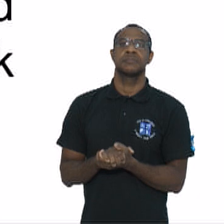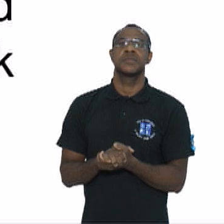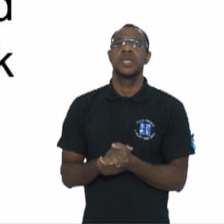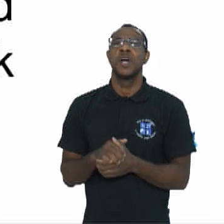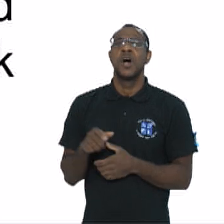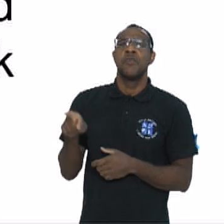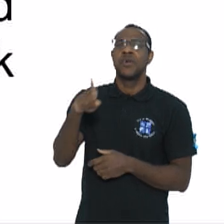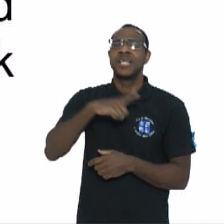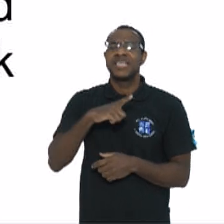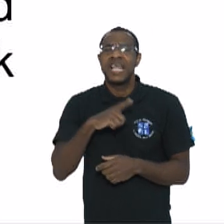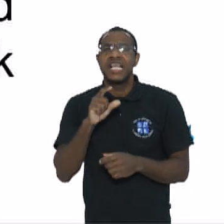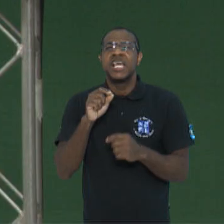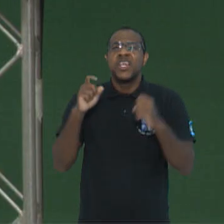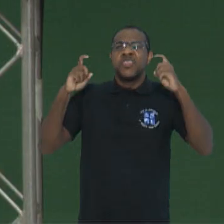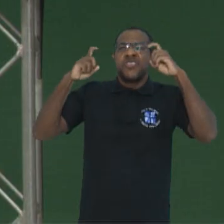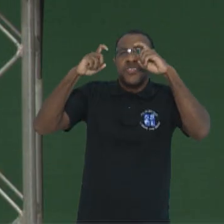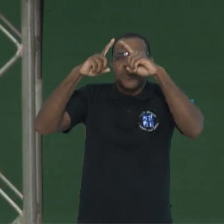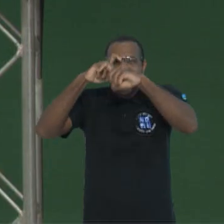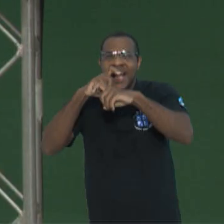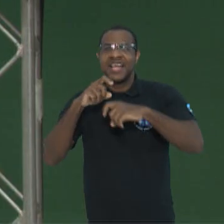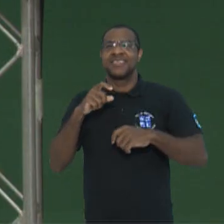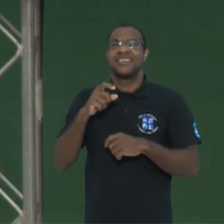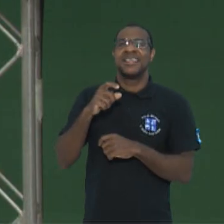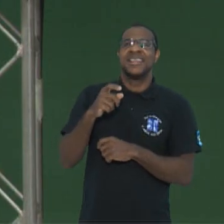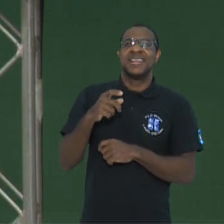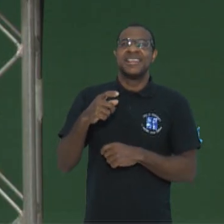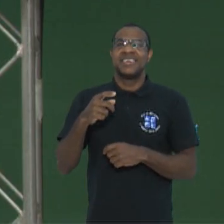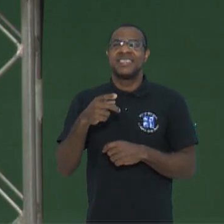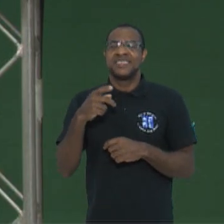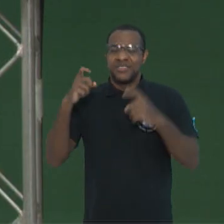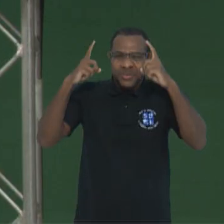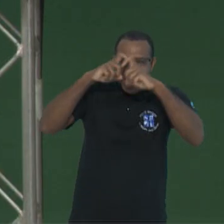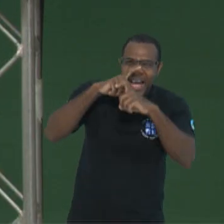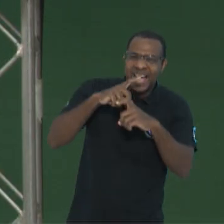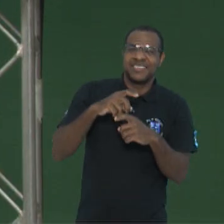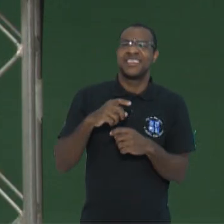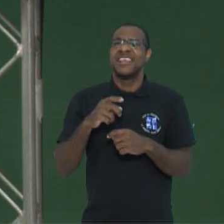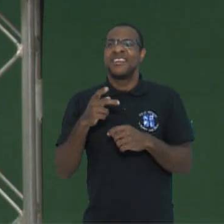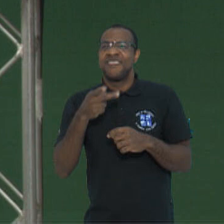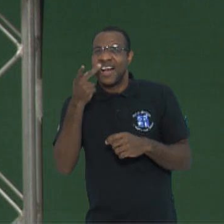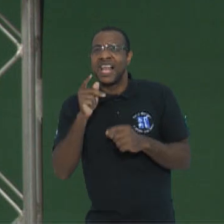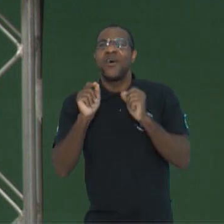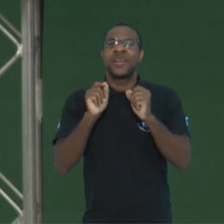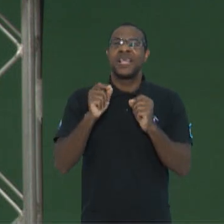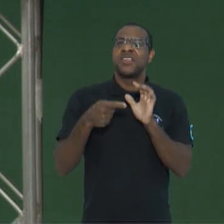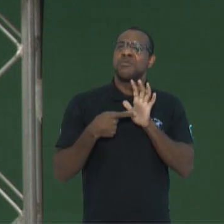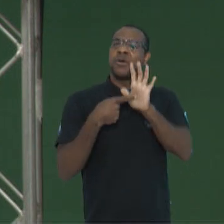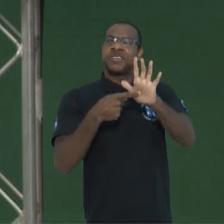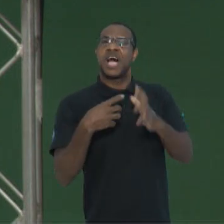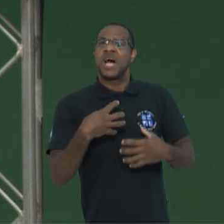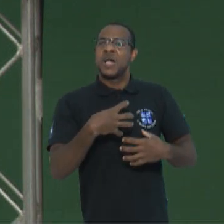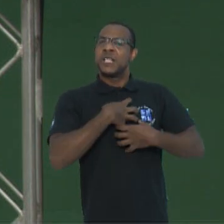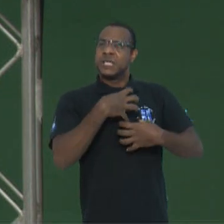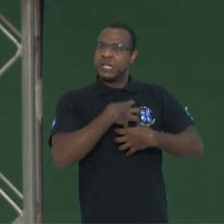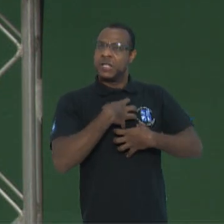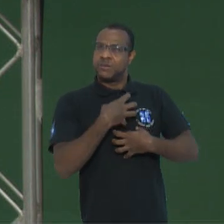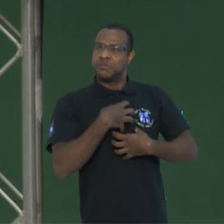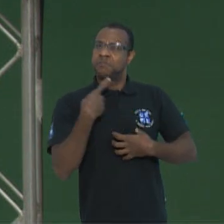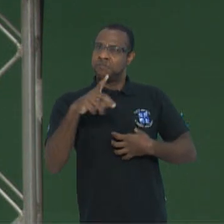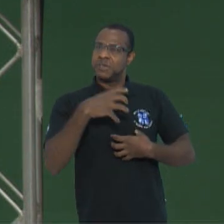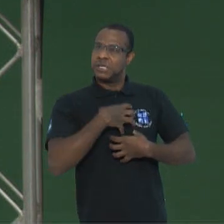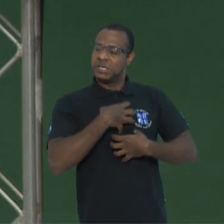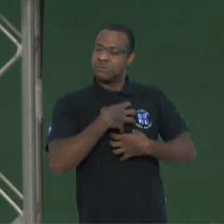tem alguma dificuldade quando você fala sobre os seus sentimentos? Aqui nós podemos ter duas possíveis respostas. Yes, I